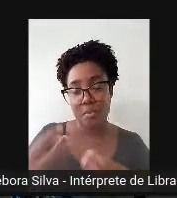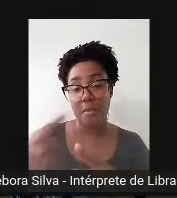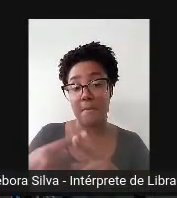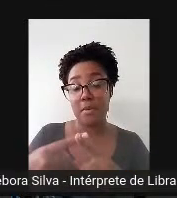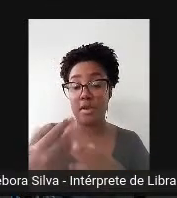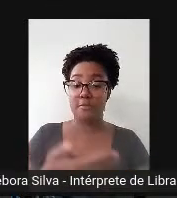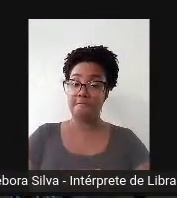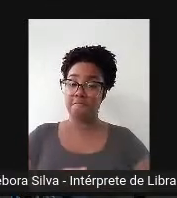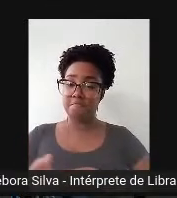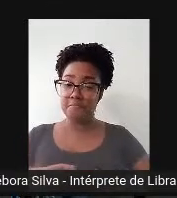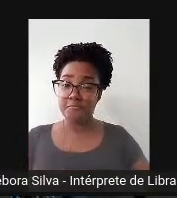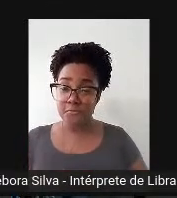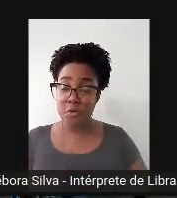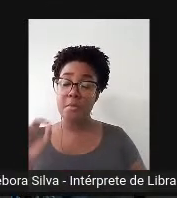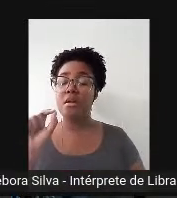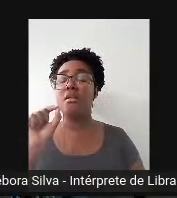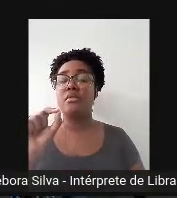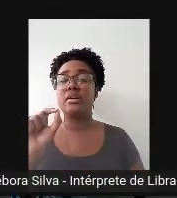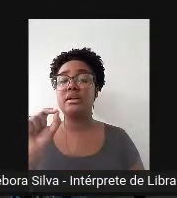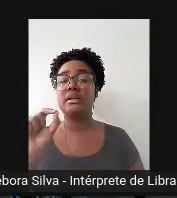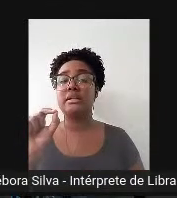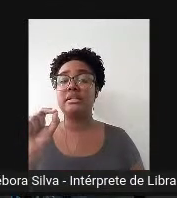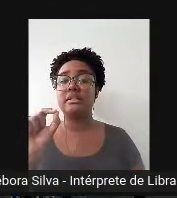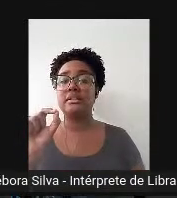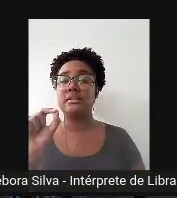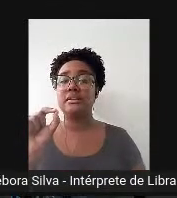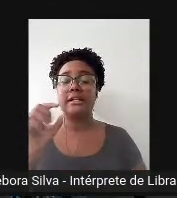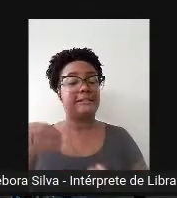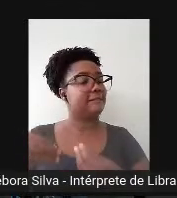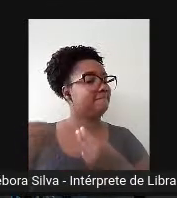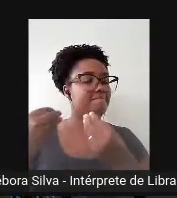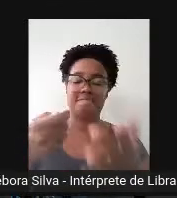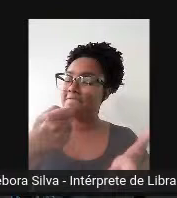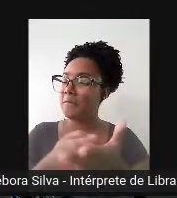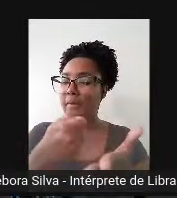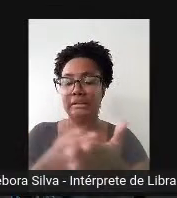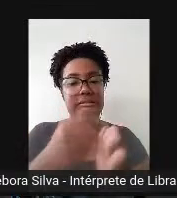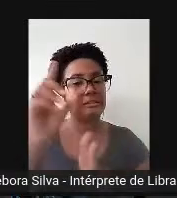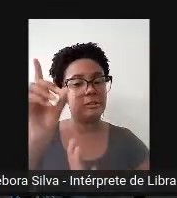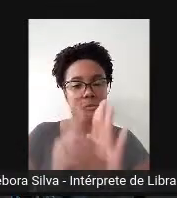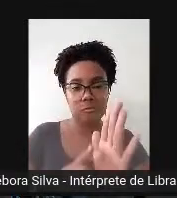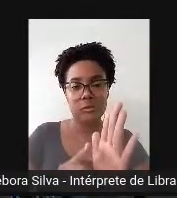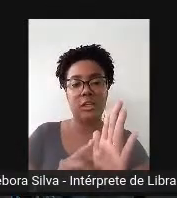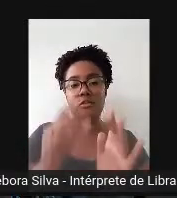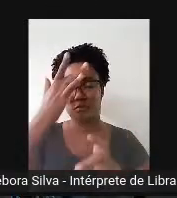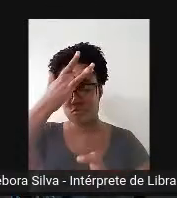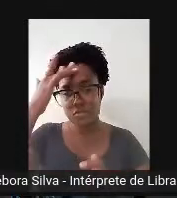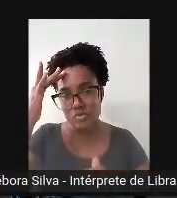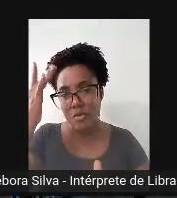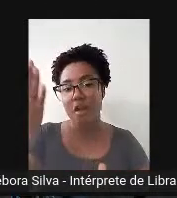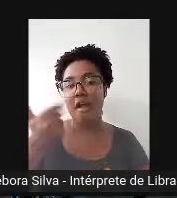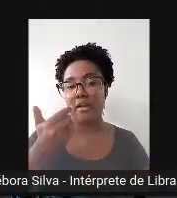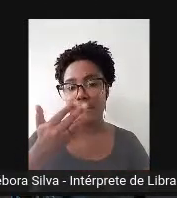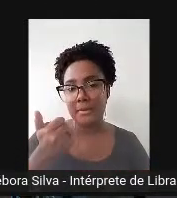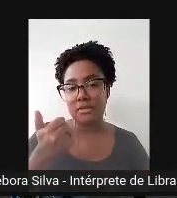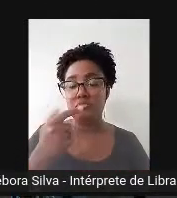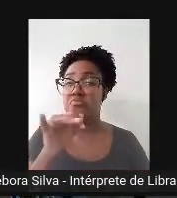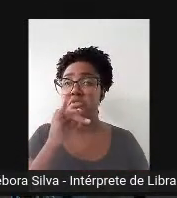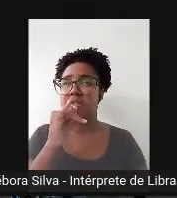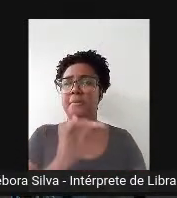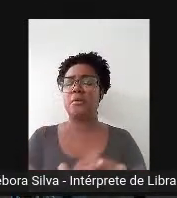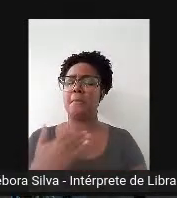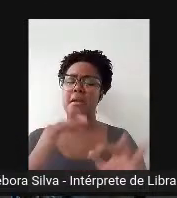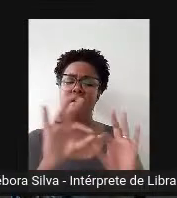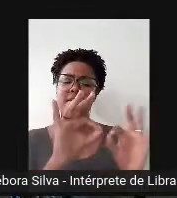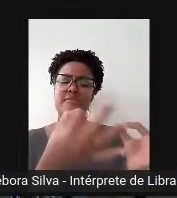a negação da nossa humanidade individual e coletiva. Porque no momento que eu sei que alguém da minha família está passando fome, ou alguém